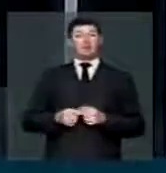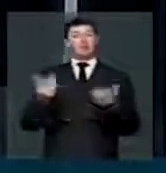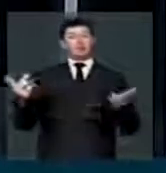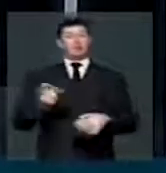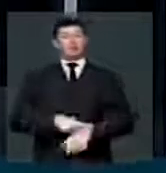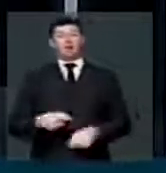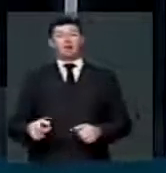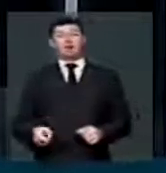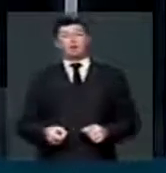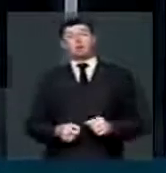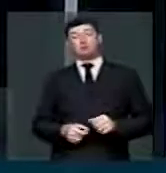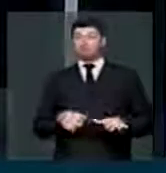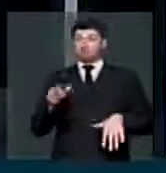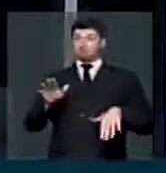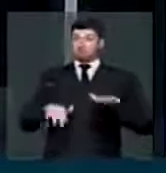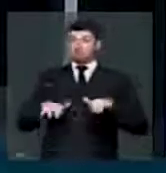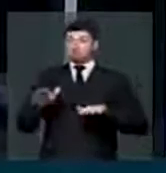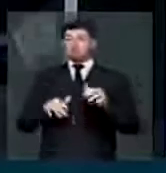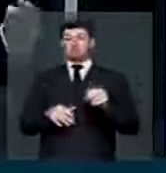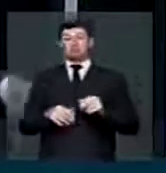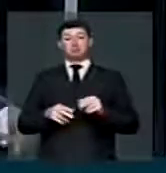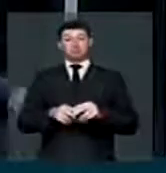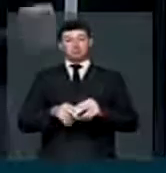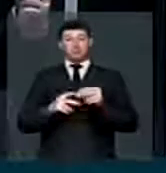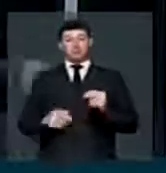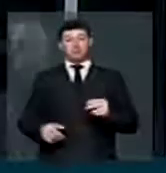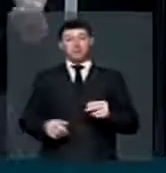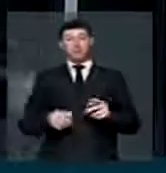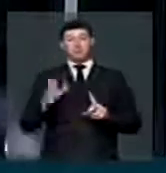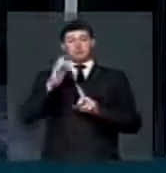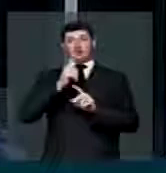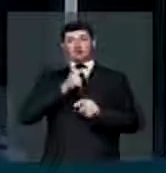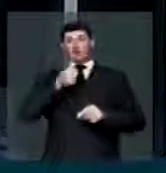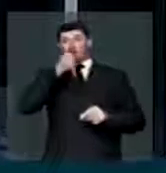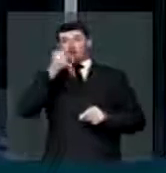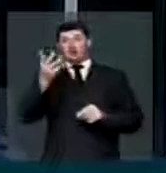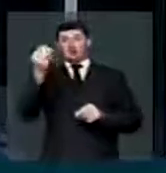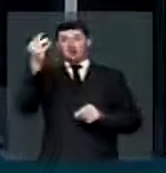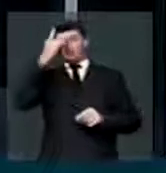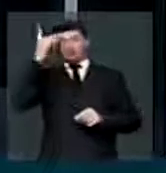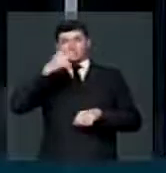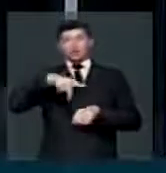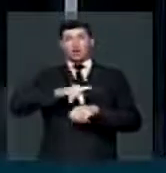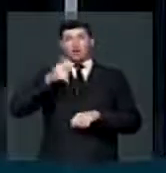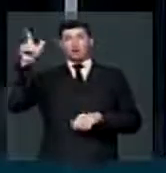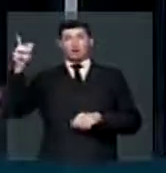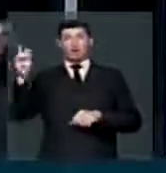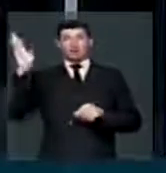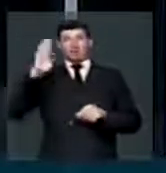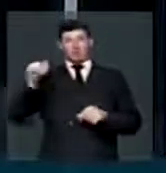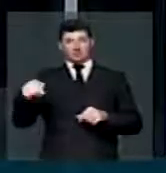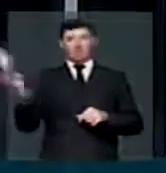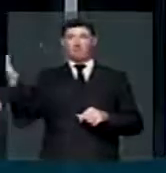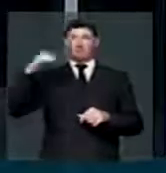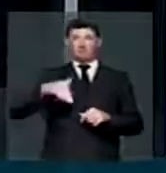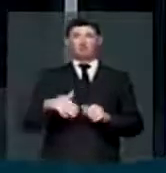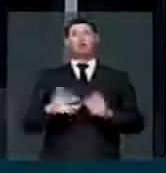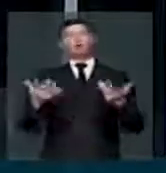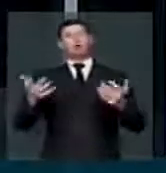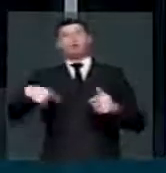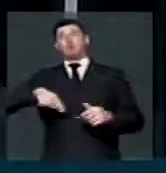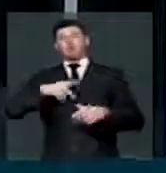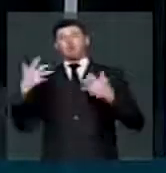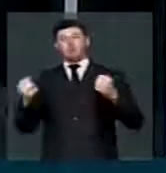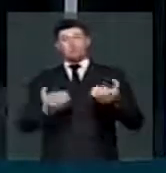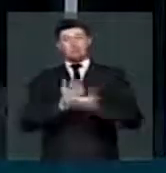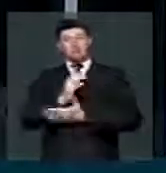a hora, talvez pela repercussão inclusive de tantos jornalistas estrangeiros no Brasil, de que nós tenhamos a coragem